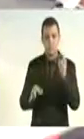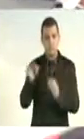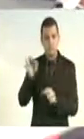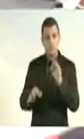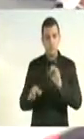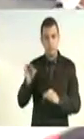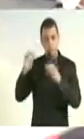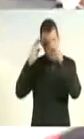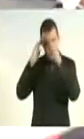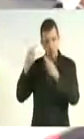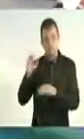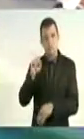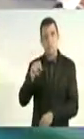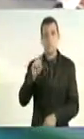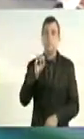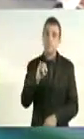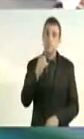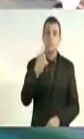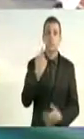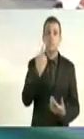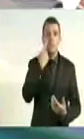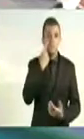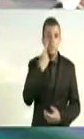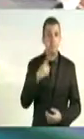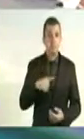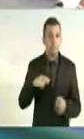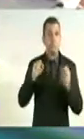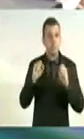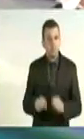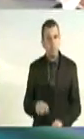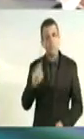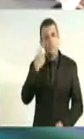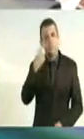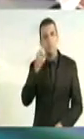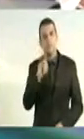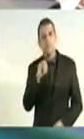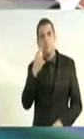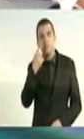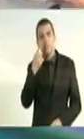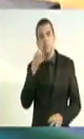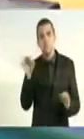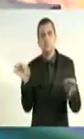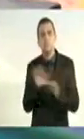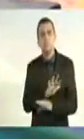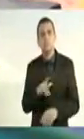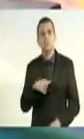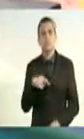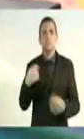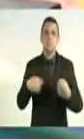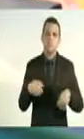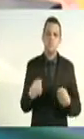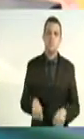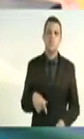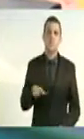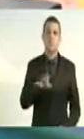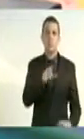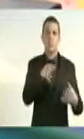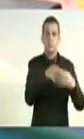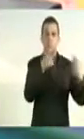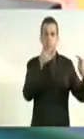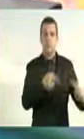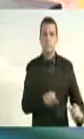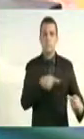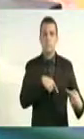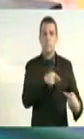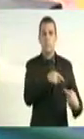dizer, se há uma dúvida, que possa verificar, como a própria oposição colocou que estaria avaliando, procurar o